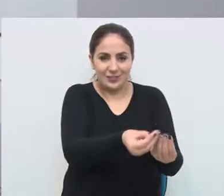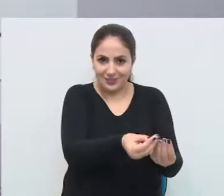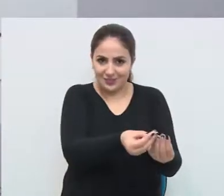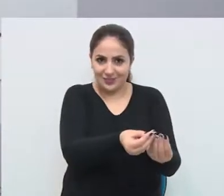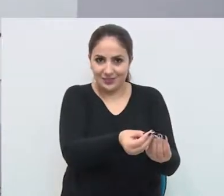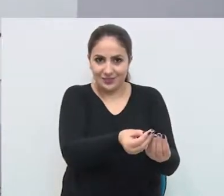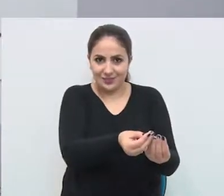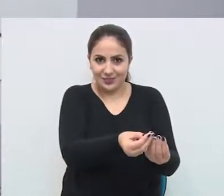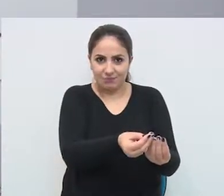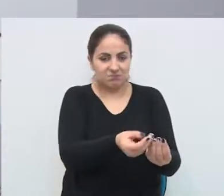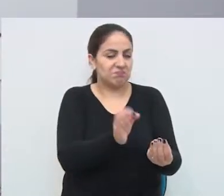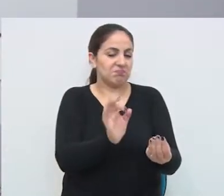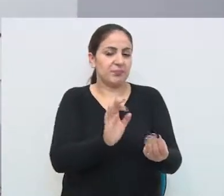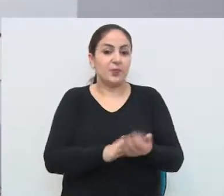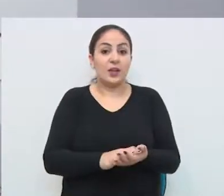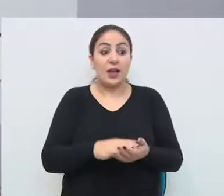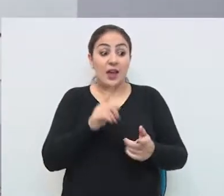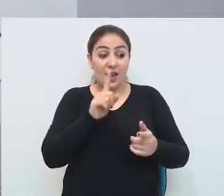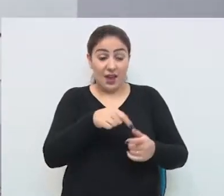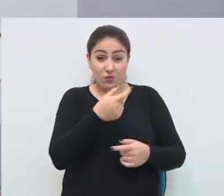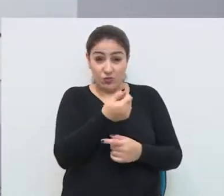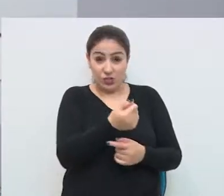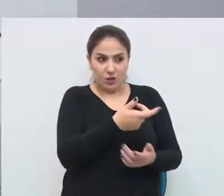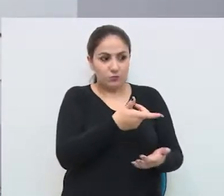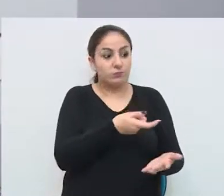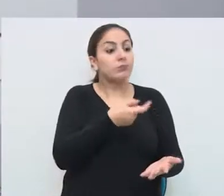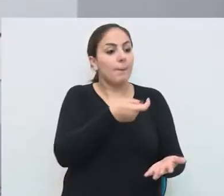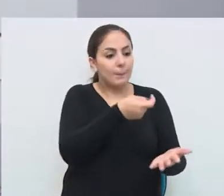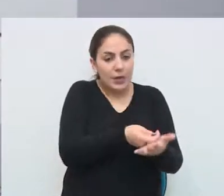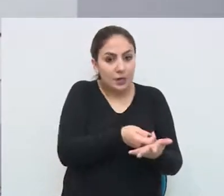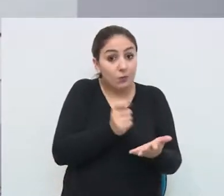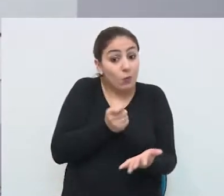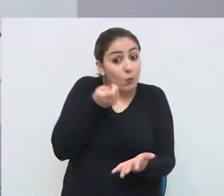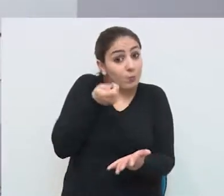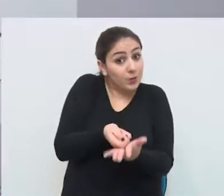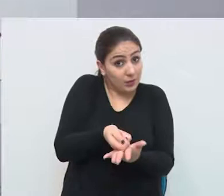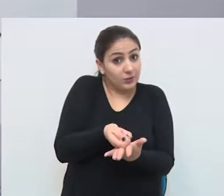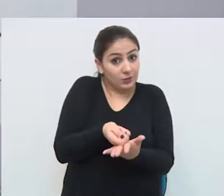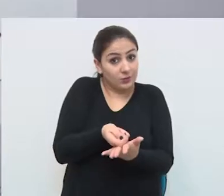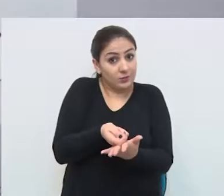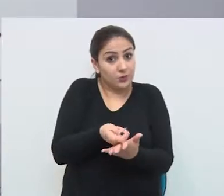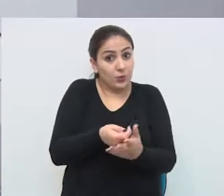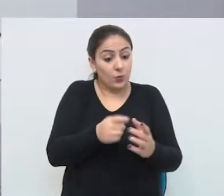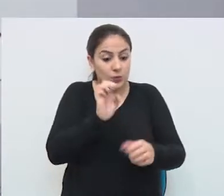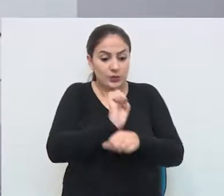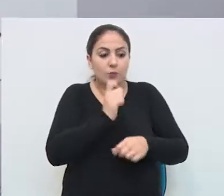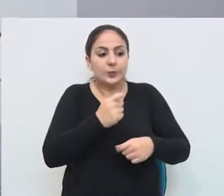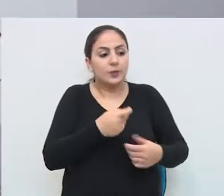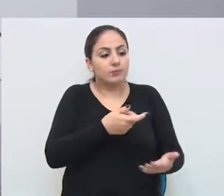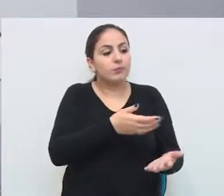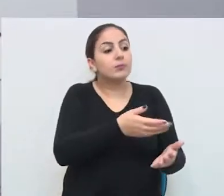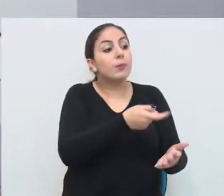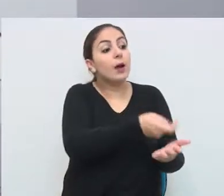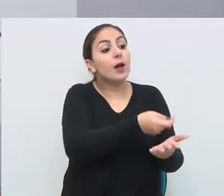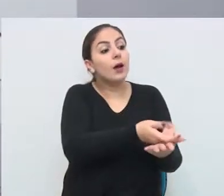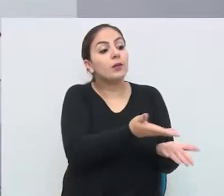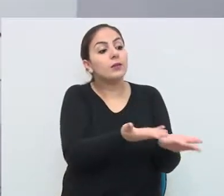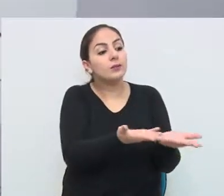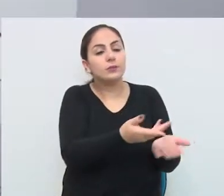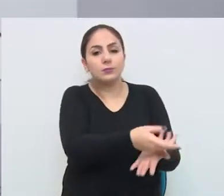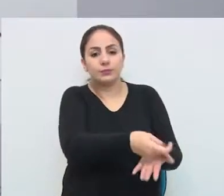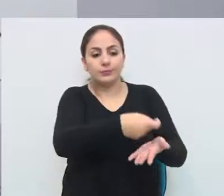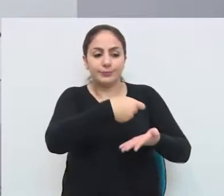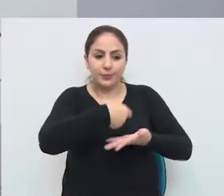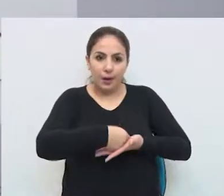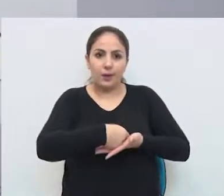não é uma contribuição voluntária, ela é compulsória, ou seja, o Estado toma do cidadão. Na hora de devolver, a gente não